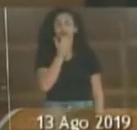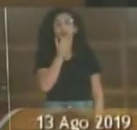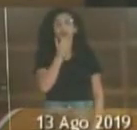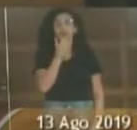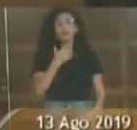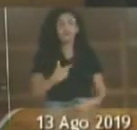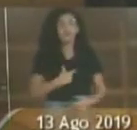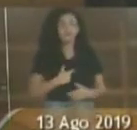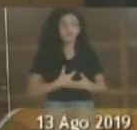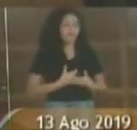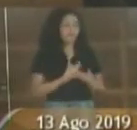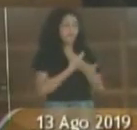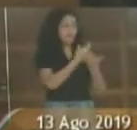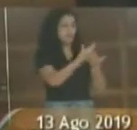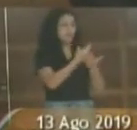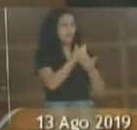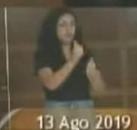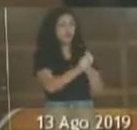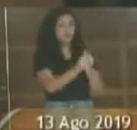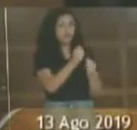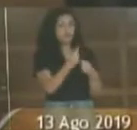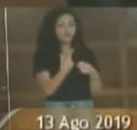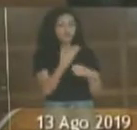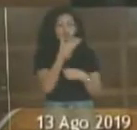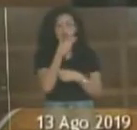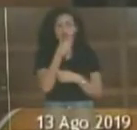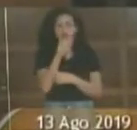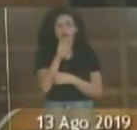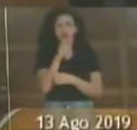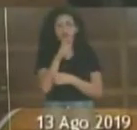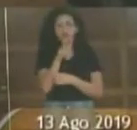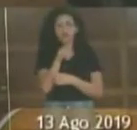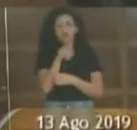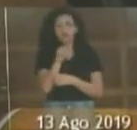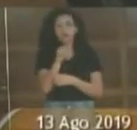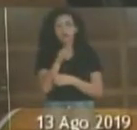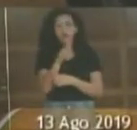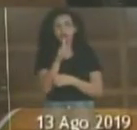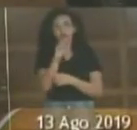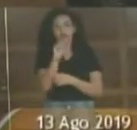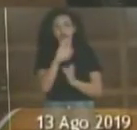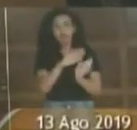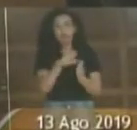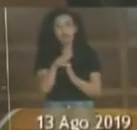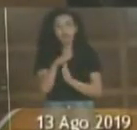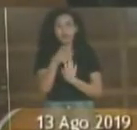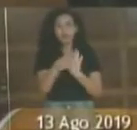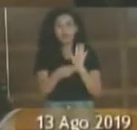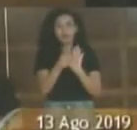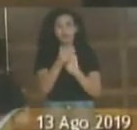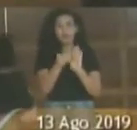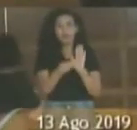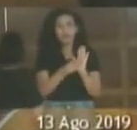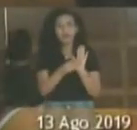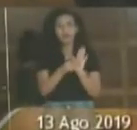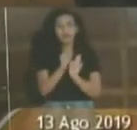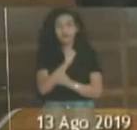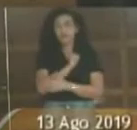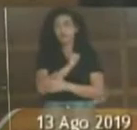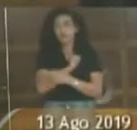concedendo a medalha de mérito esportivo a Ayrton José Coelho de Brito ao senhor Eduardo Santos. Projeto de Decreto Legislativo